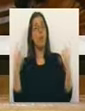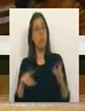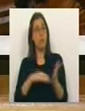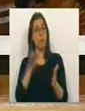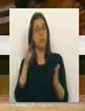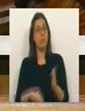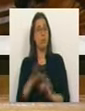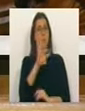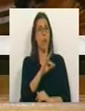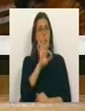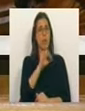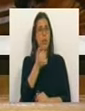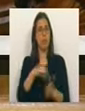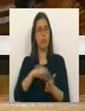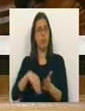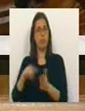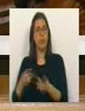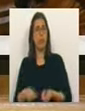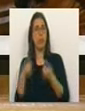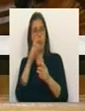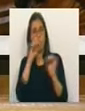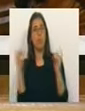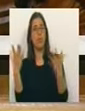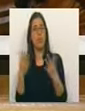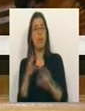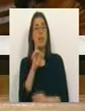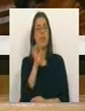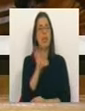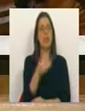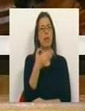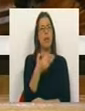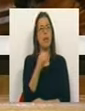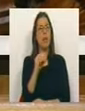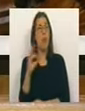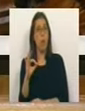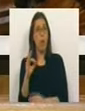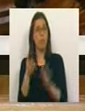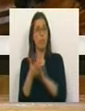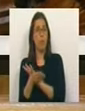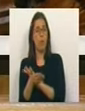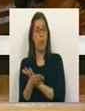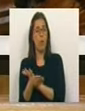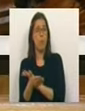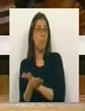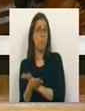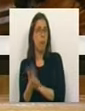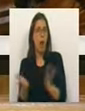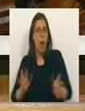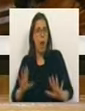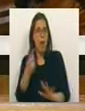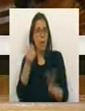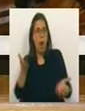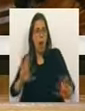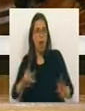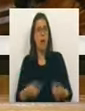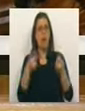assinar 485 contratos de investimento florestal dos 6.704 que deram entrada. É não dar dinheiro